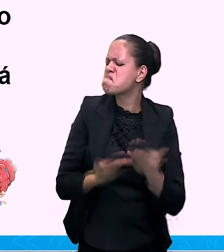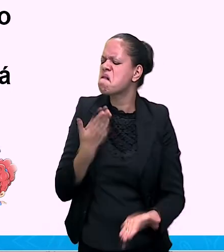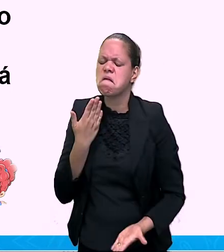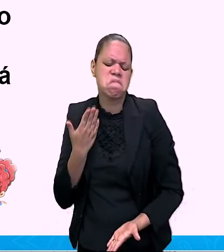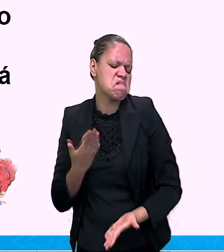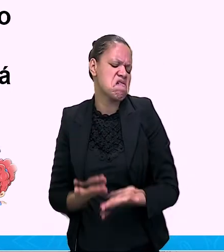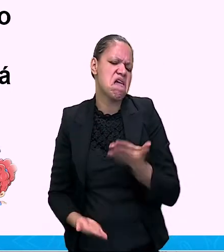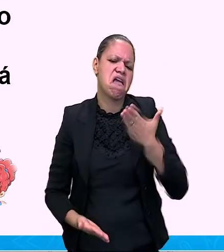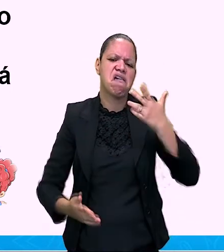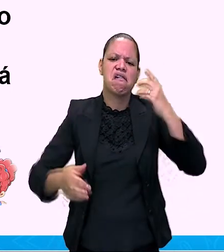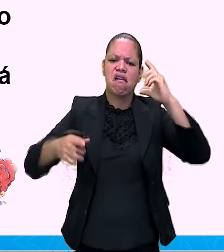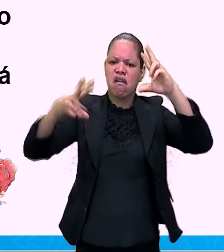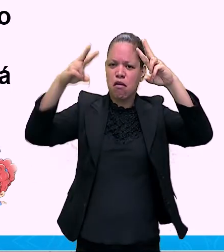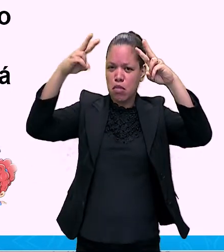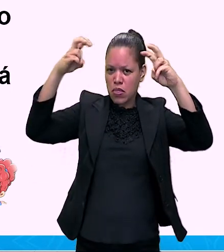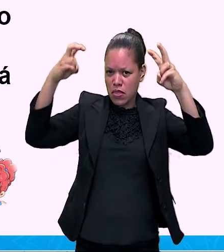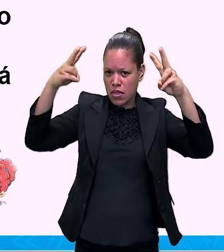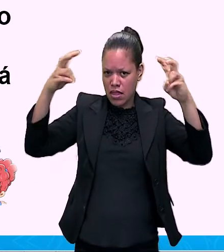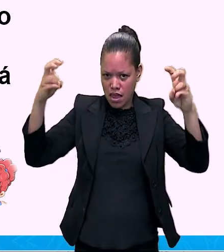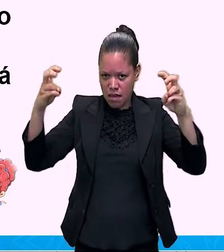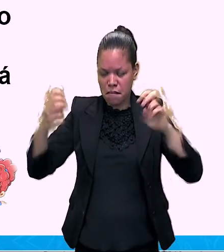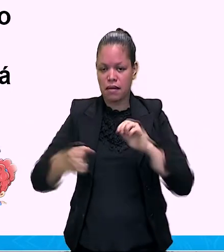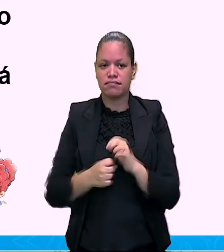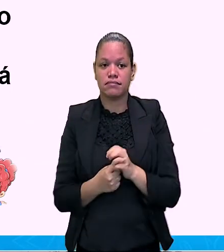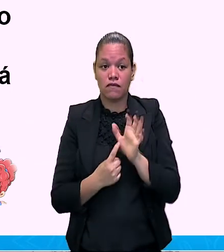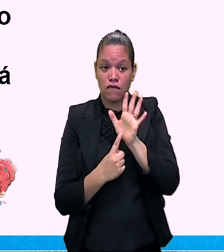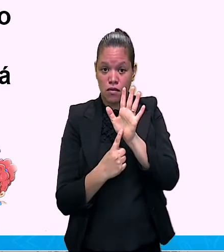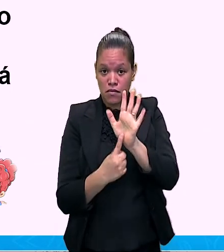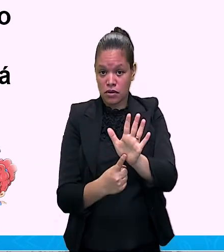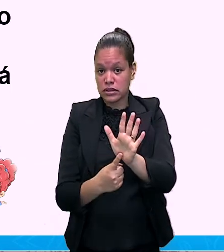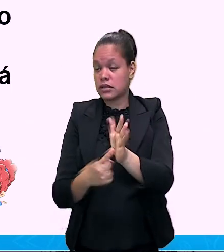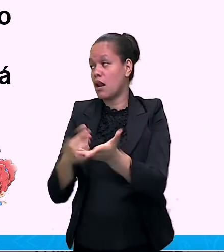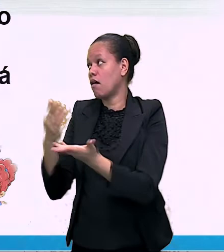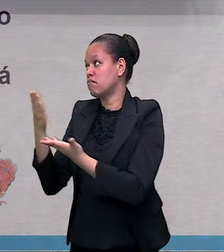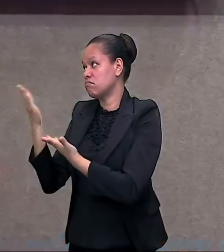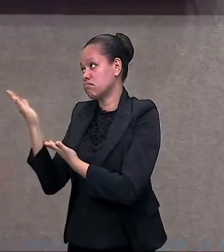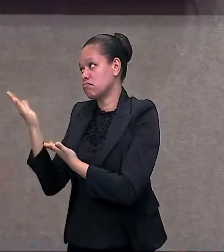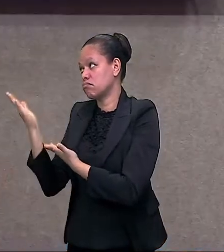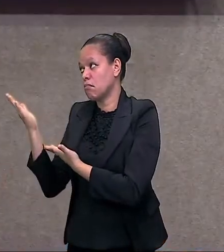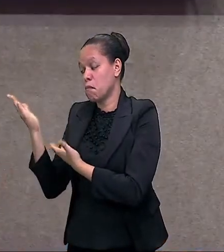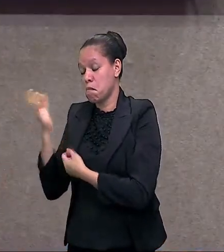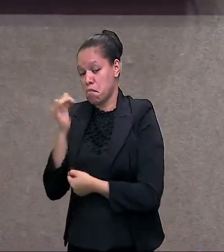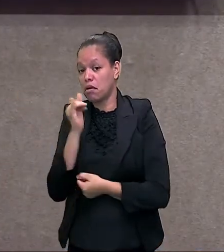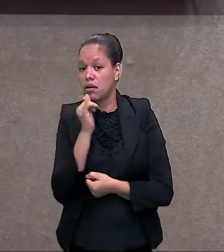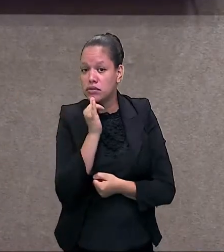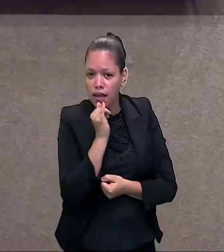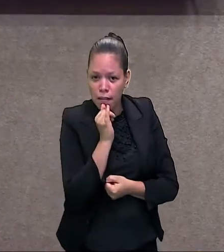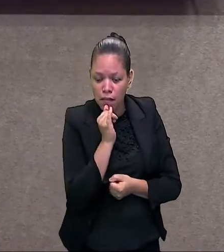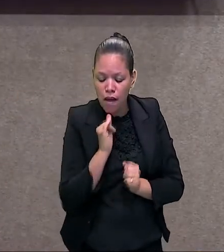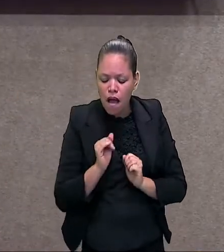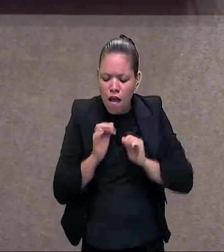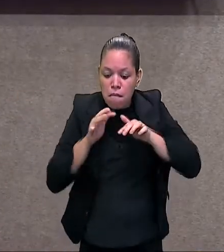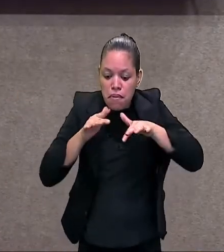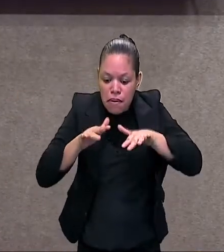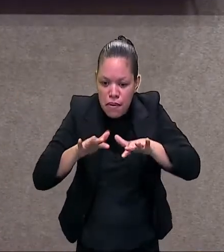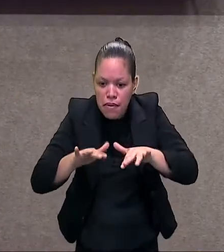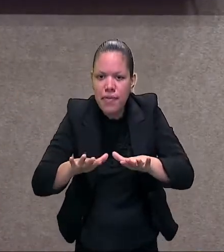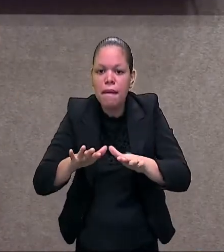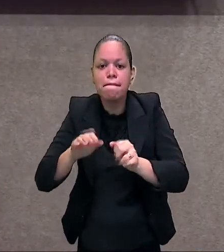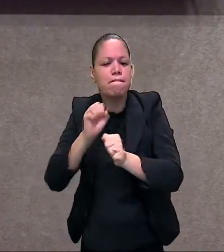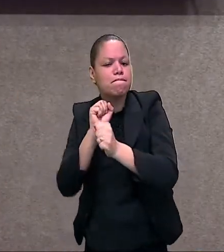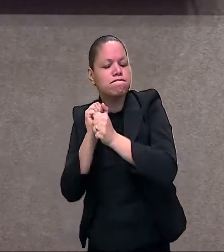Nós trouxemos para você aqui algumas sugestões, como a pandemia do Covid-19, que é um